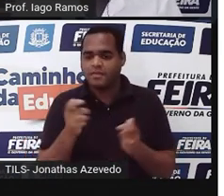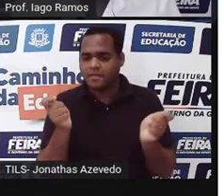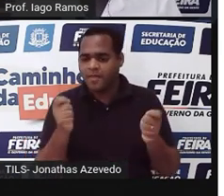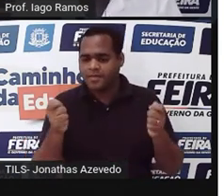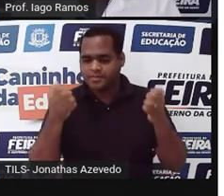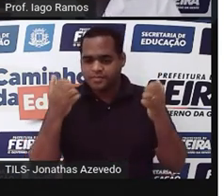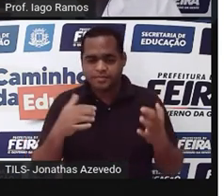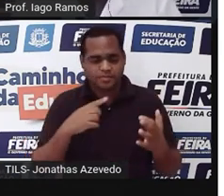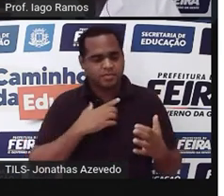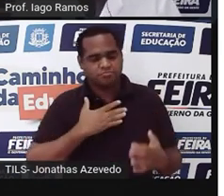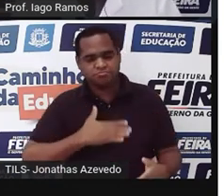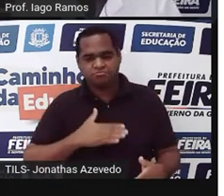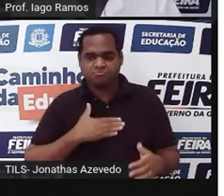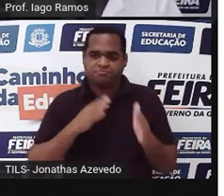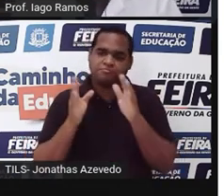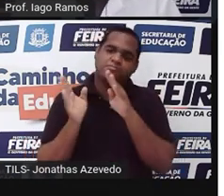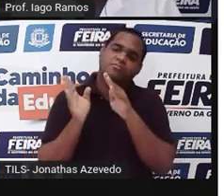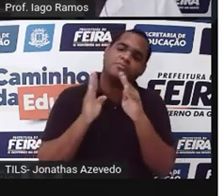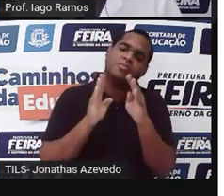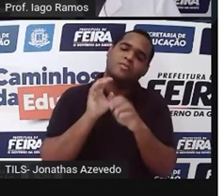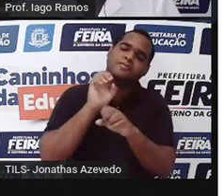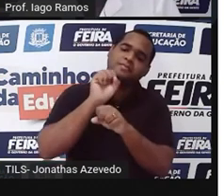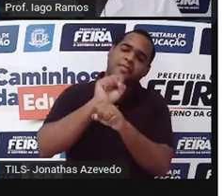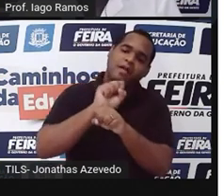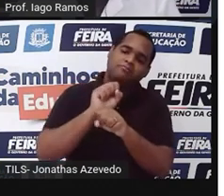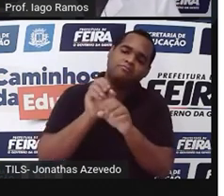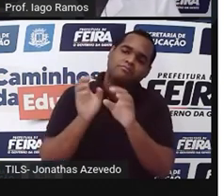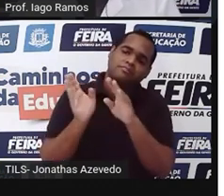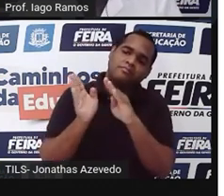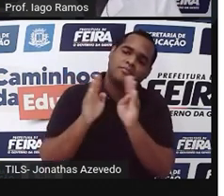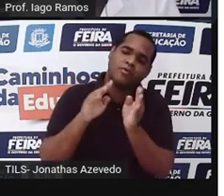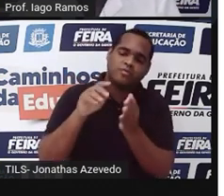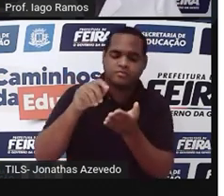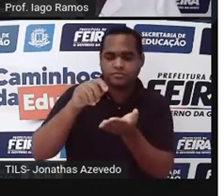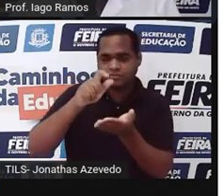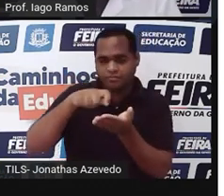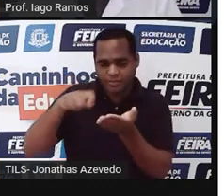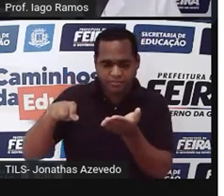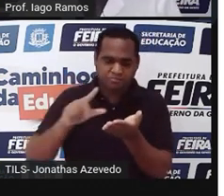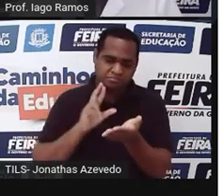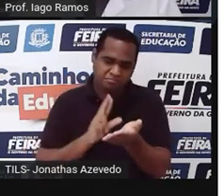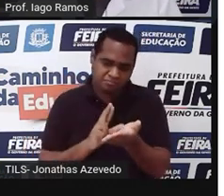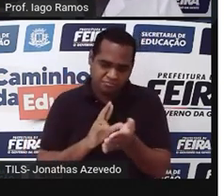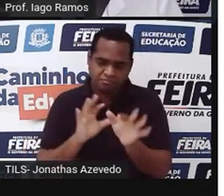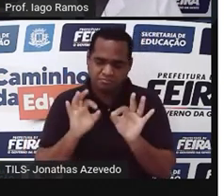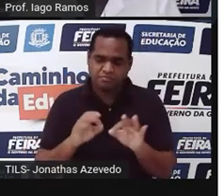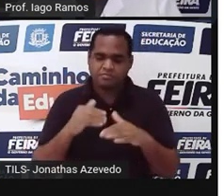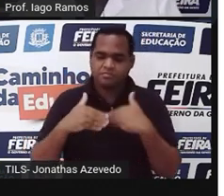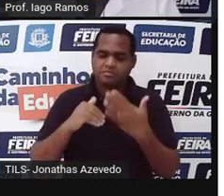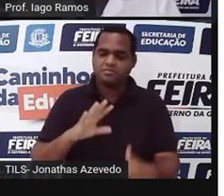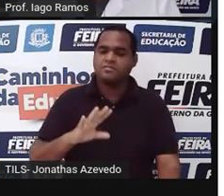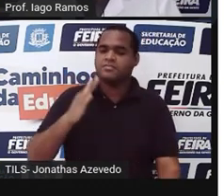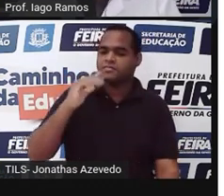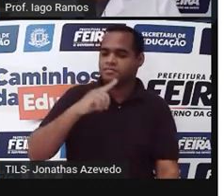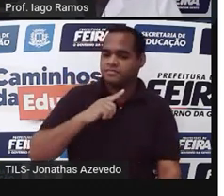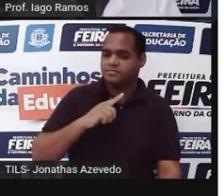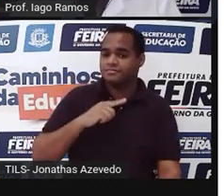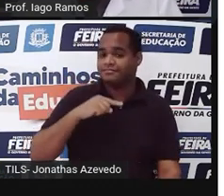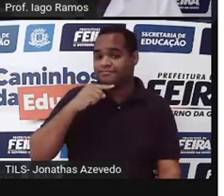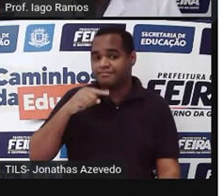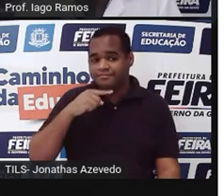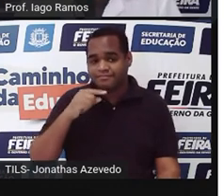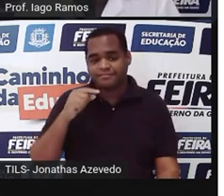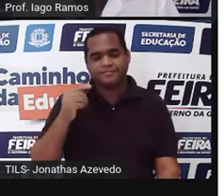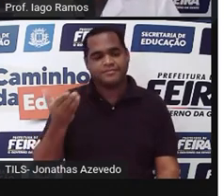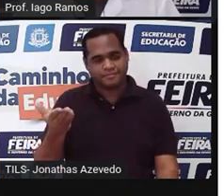assistir de novo ela com calma causando né para ir fazendo anotações caso tenha ficado aí alguma dúvida